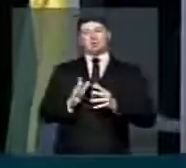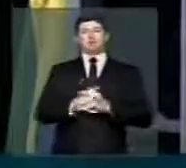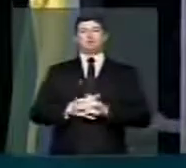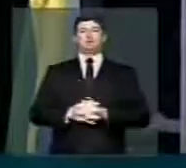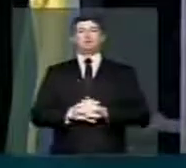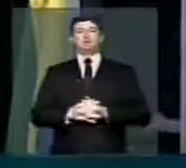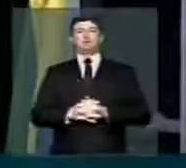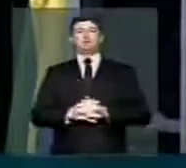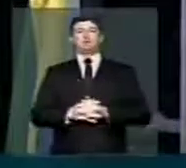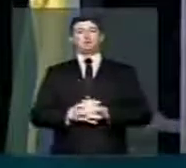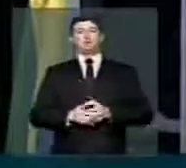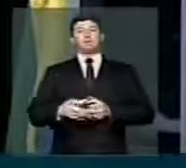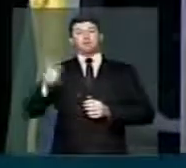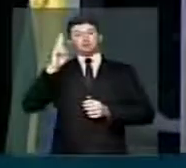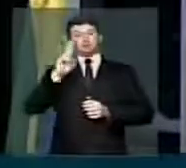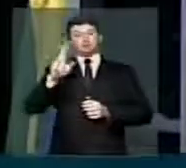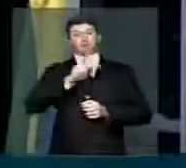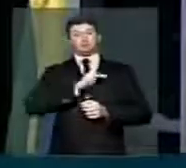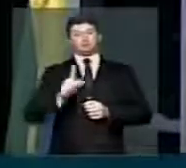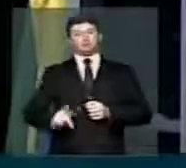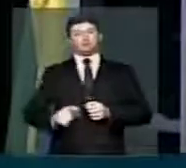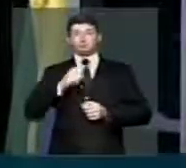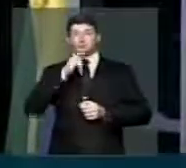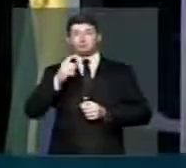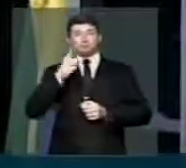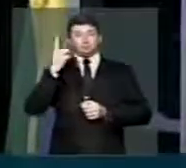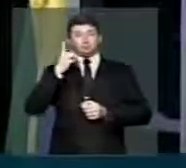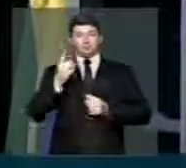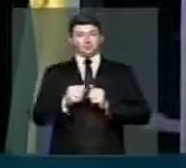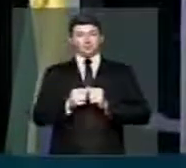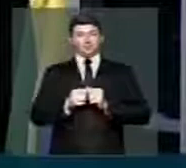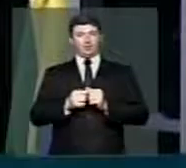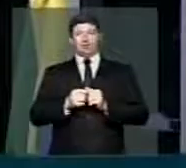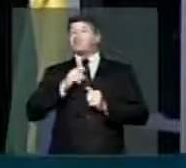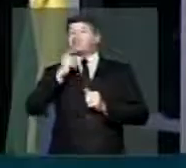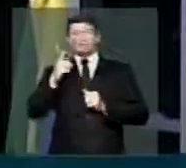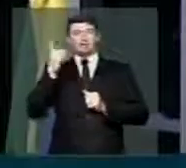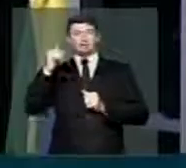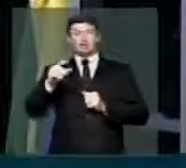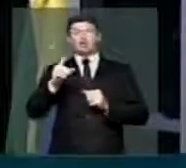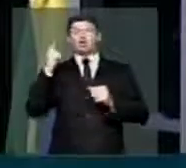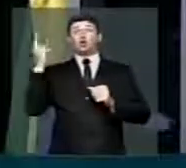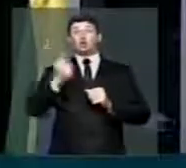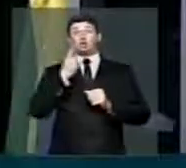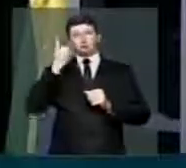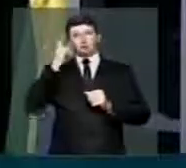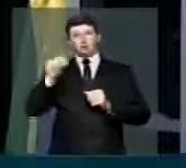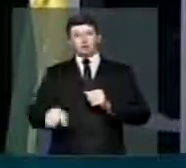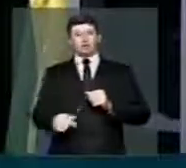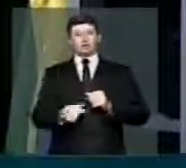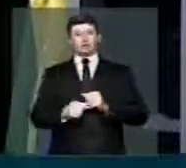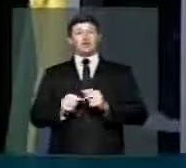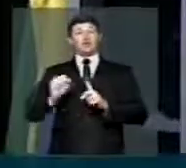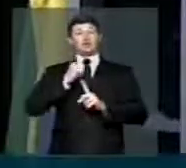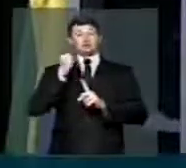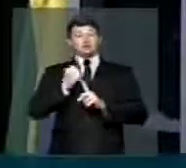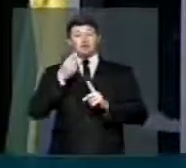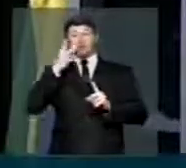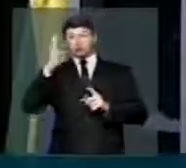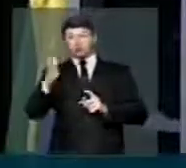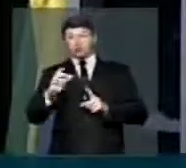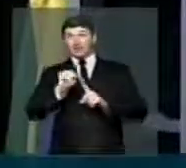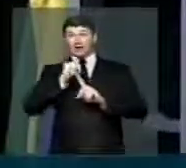país? Senhor presidente, nenhum de nós parlamentares é unânime nessa casa, é unânime com a sociedade, tanto é que vem